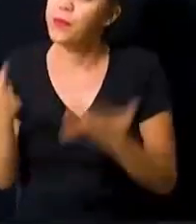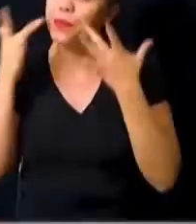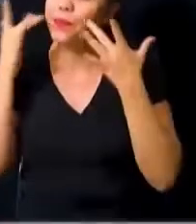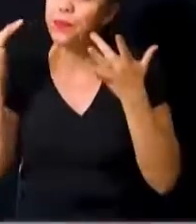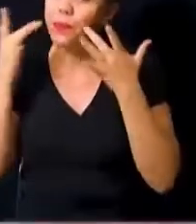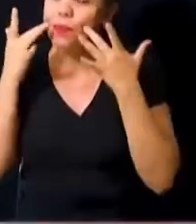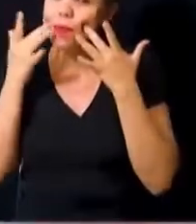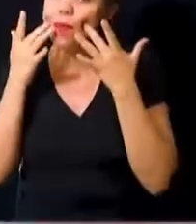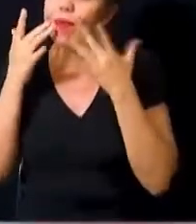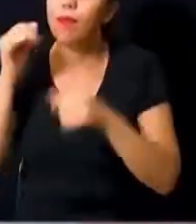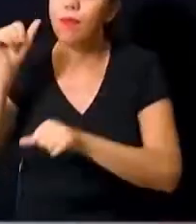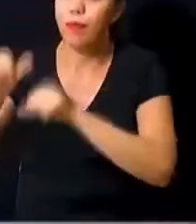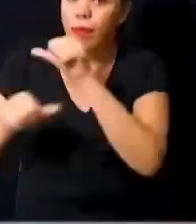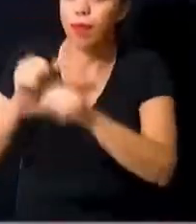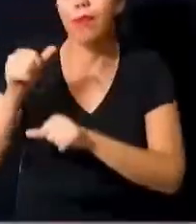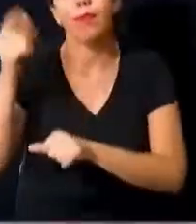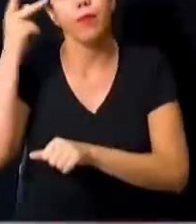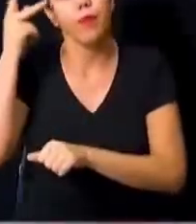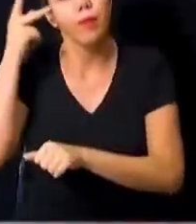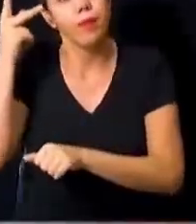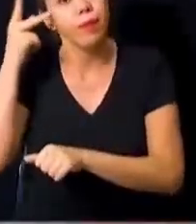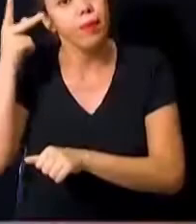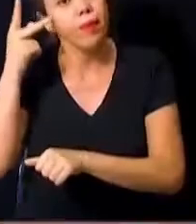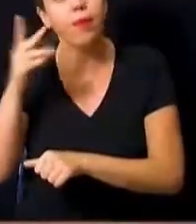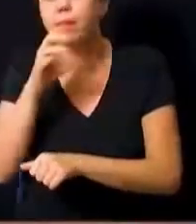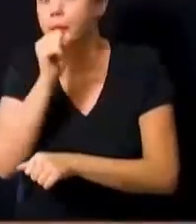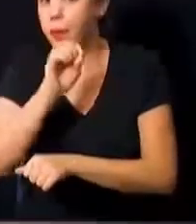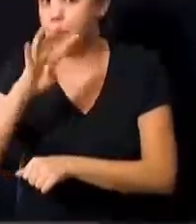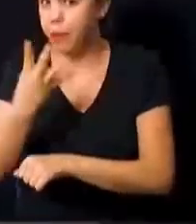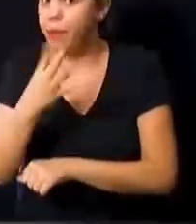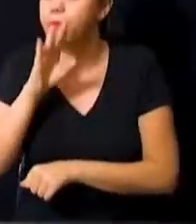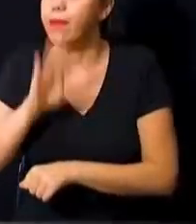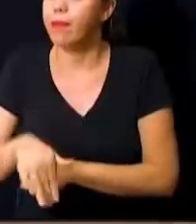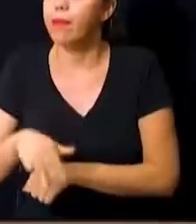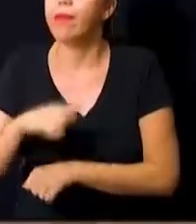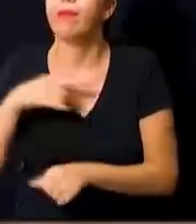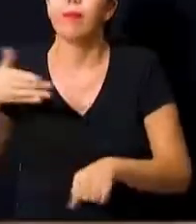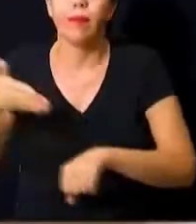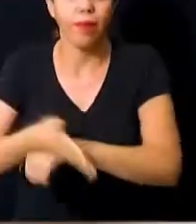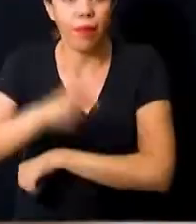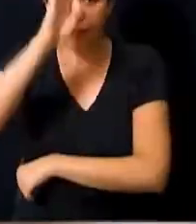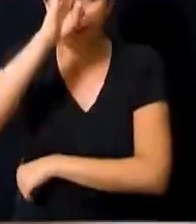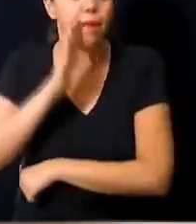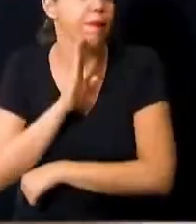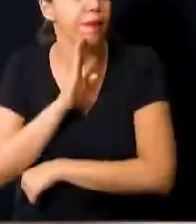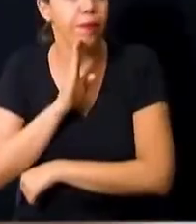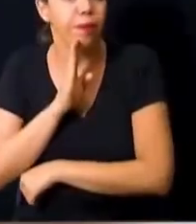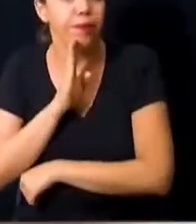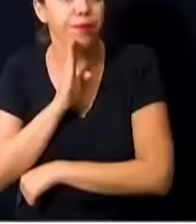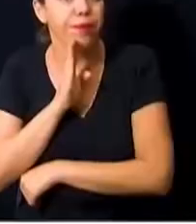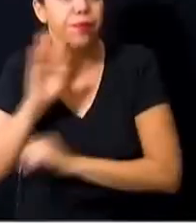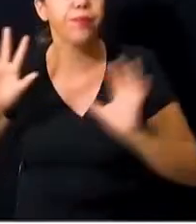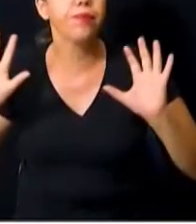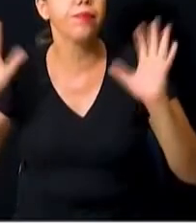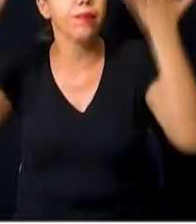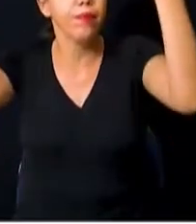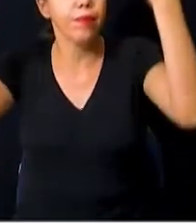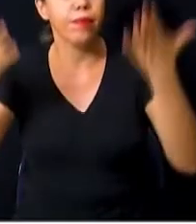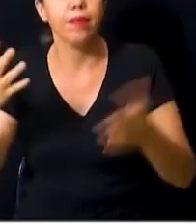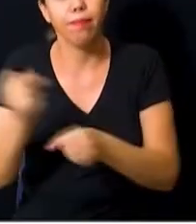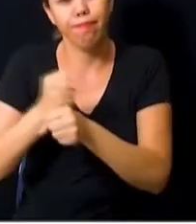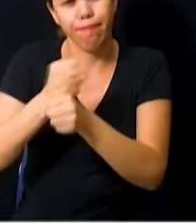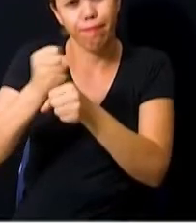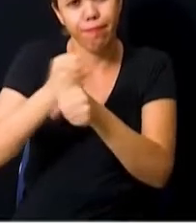ter a peça Virada Paulista. Vai ser no sábado, às 4 da tarde. E a entrada é gratuita. Em comemoração